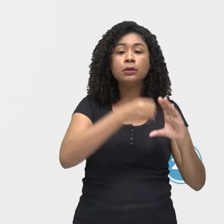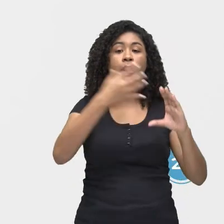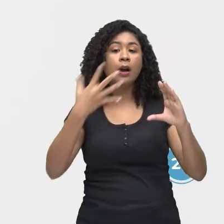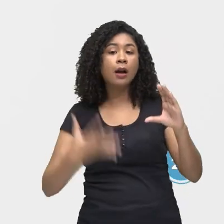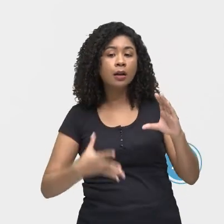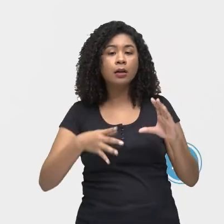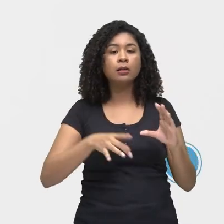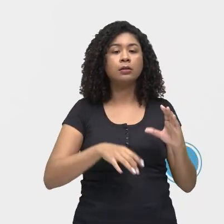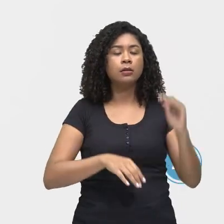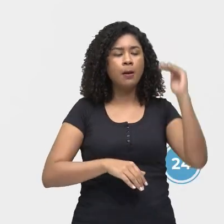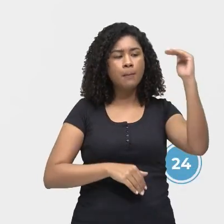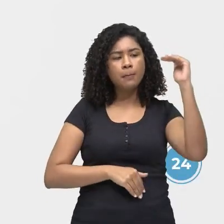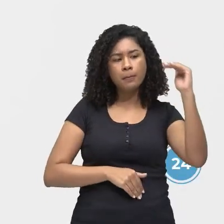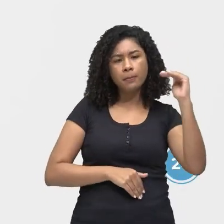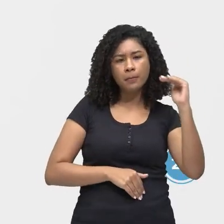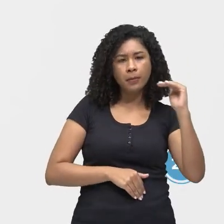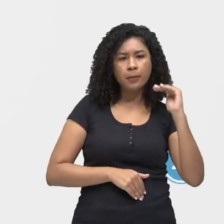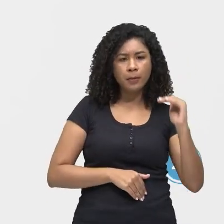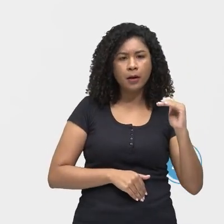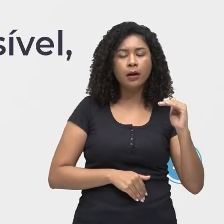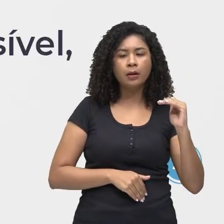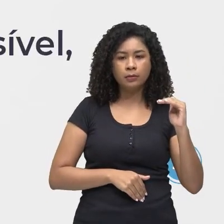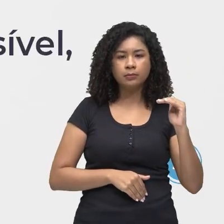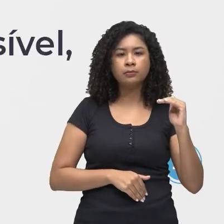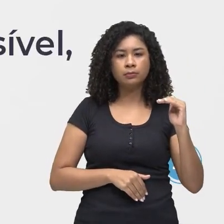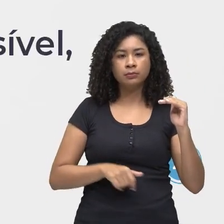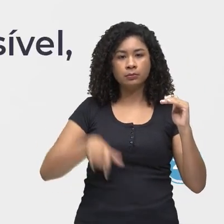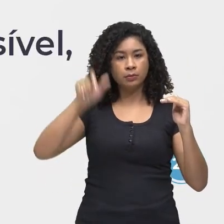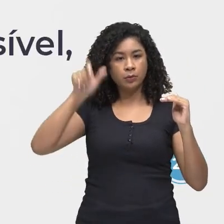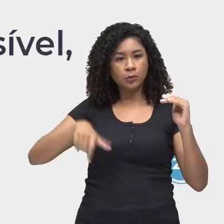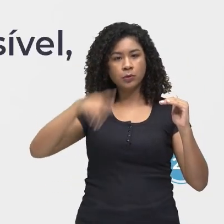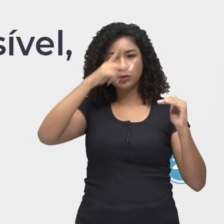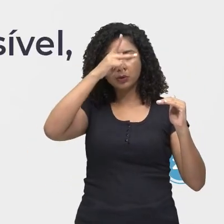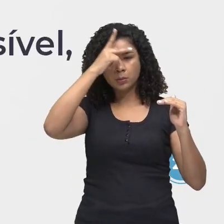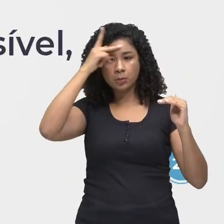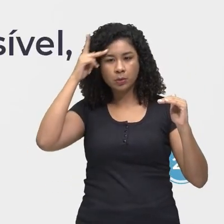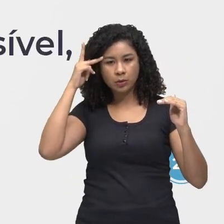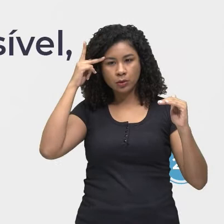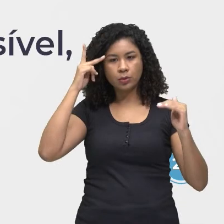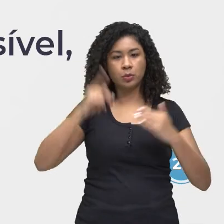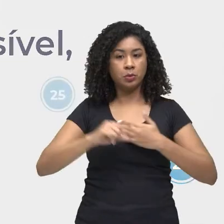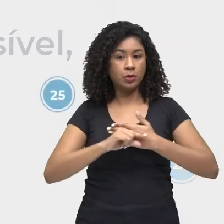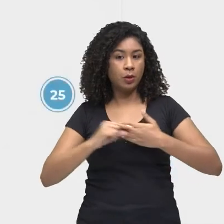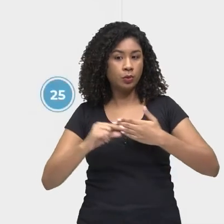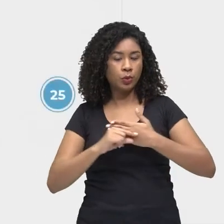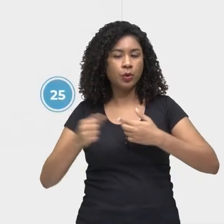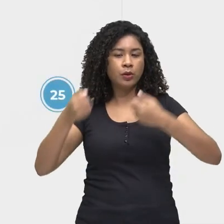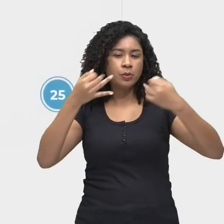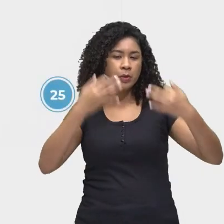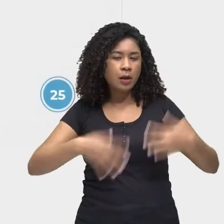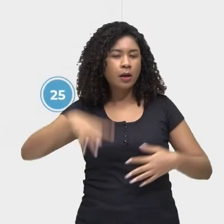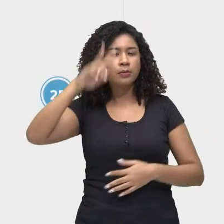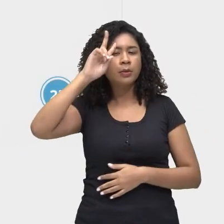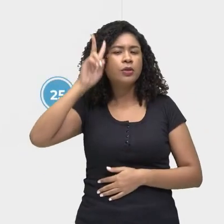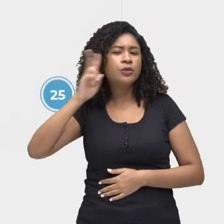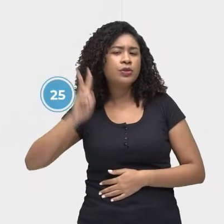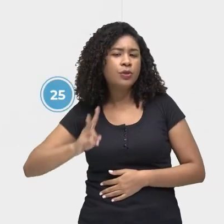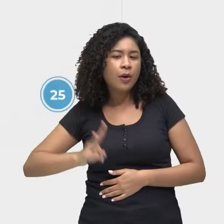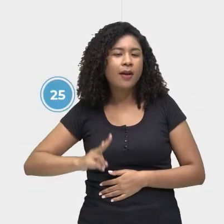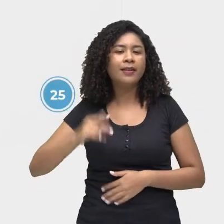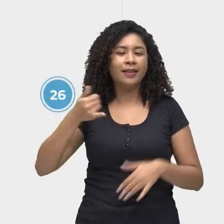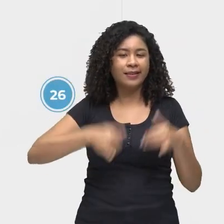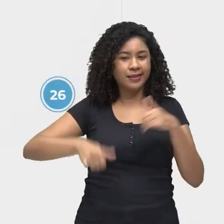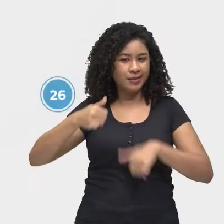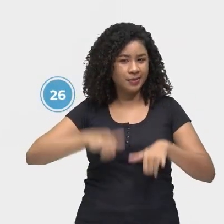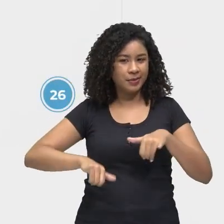para cada um dos que falaram sobre átomos, que participaram aí da história da química, né?